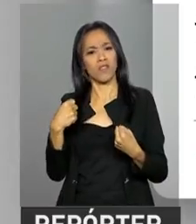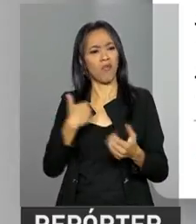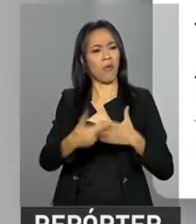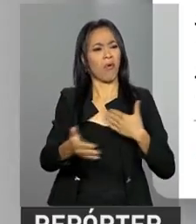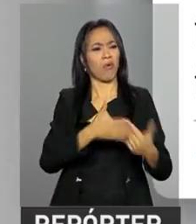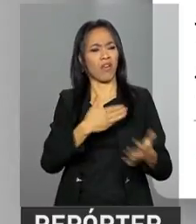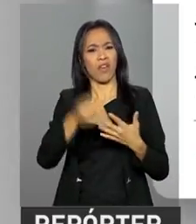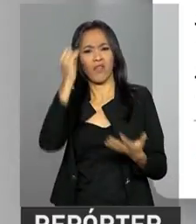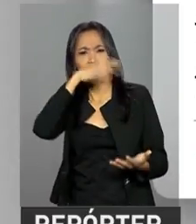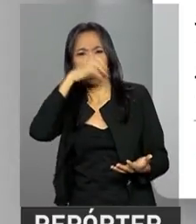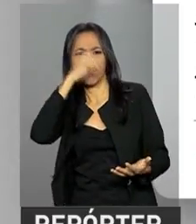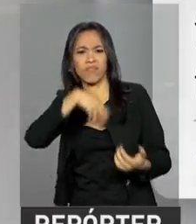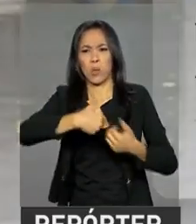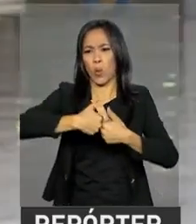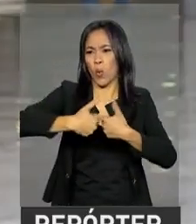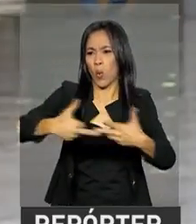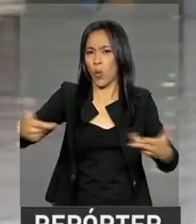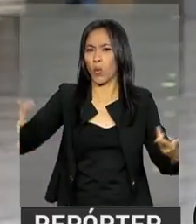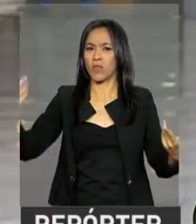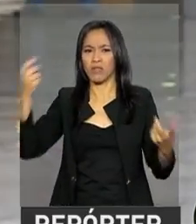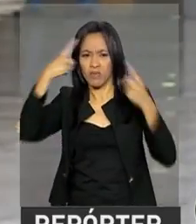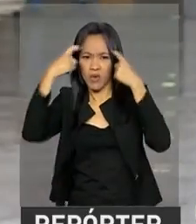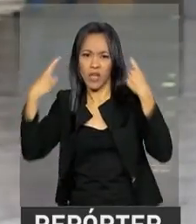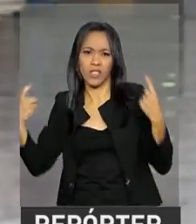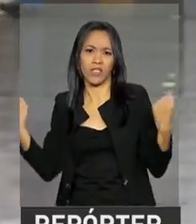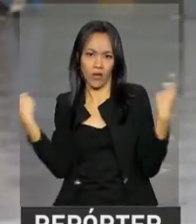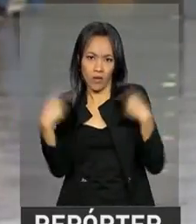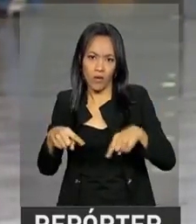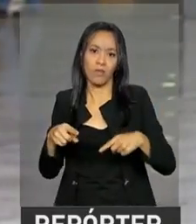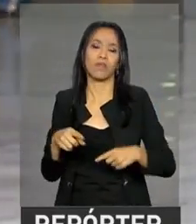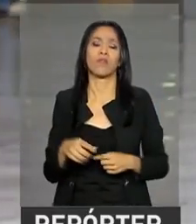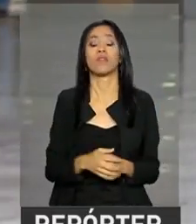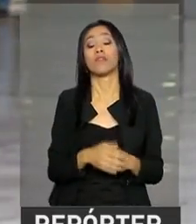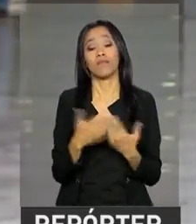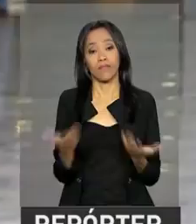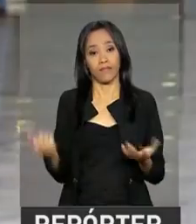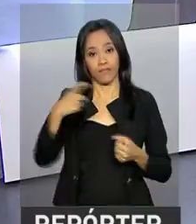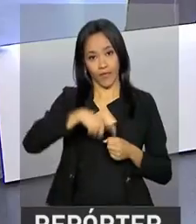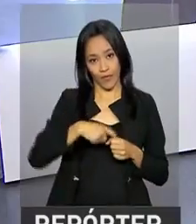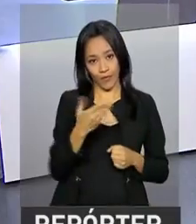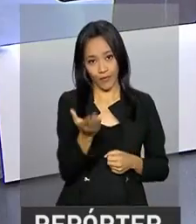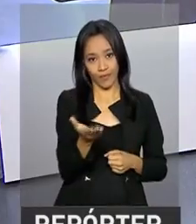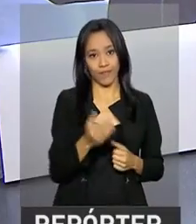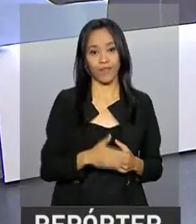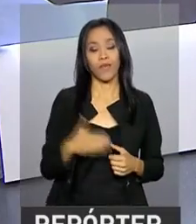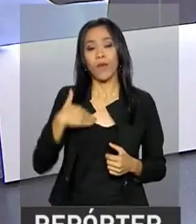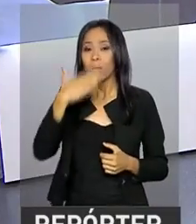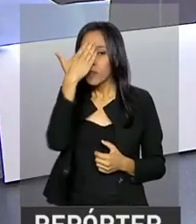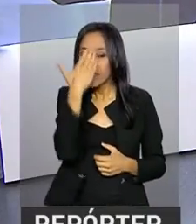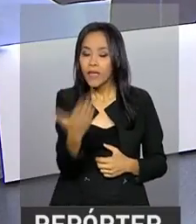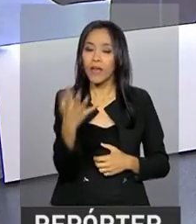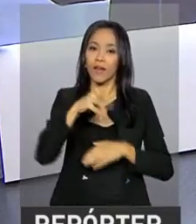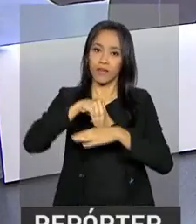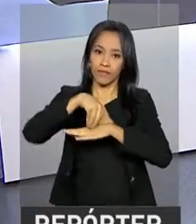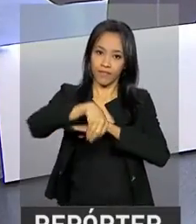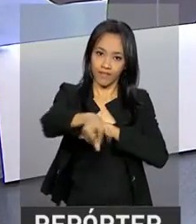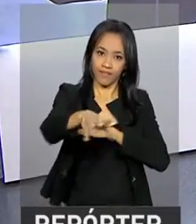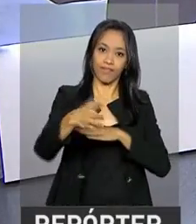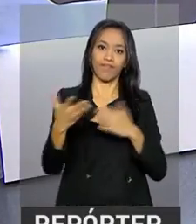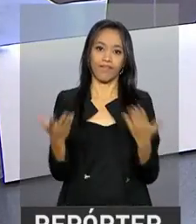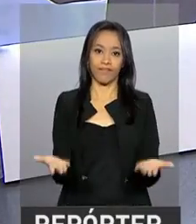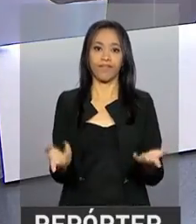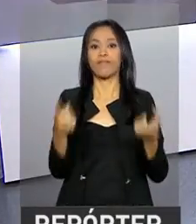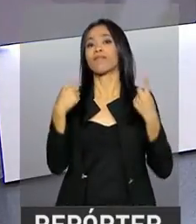forma de extremismo violento. Leandro, volto com você no estúdio. Tá ok, João Pedro, obrigado pelas suas informações aí do Palácio